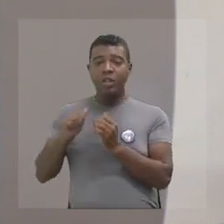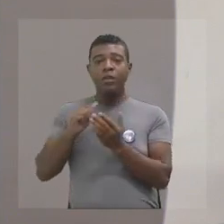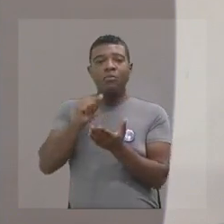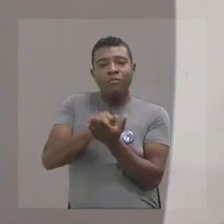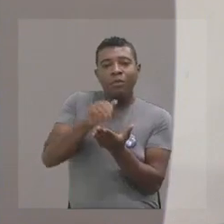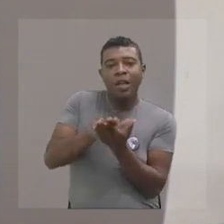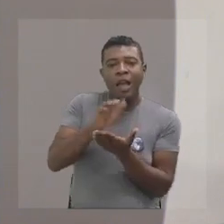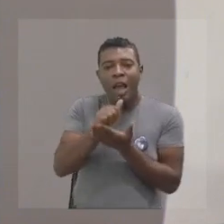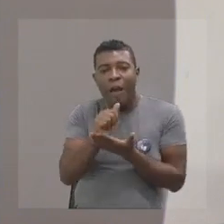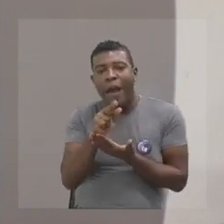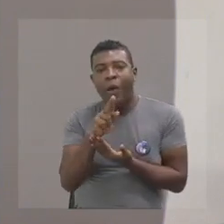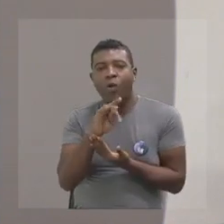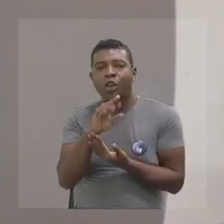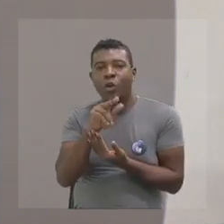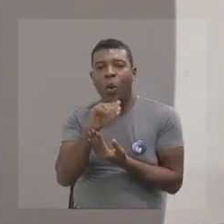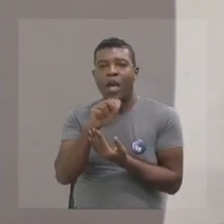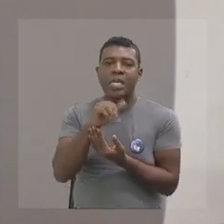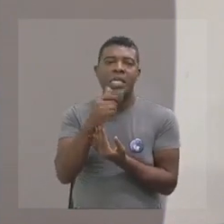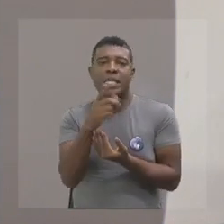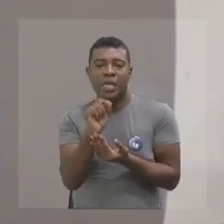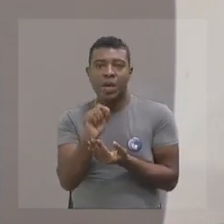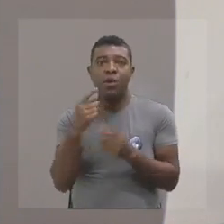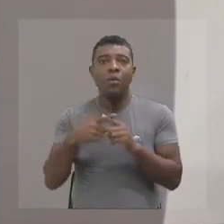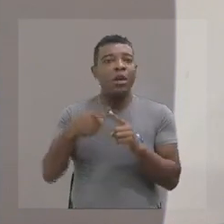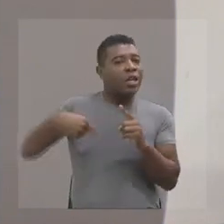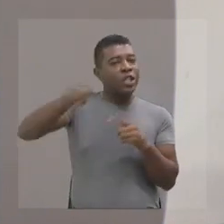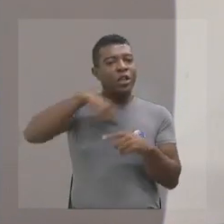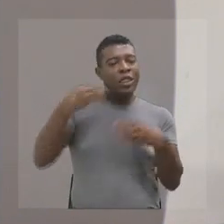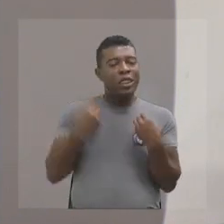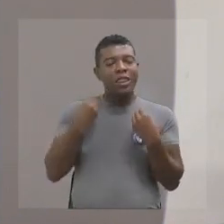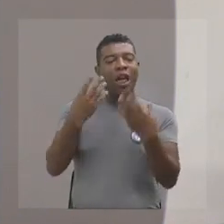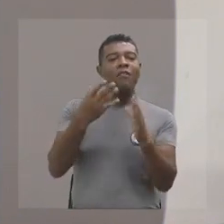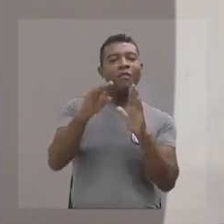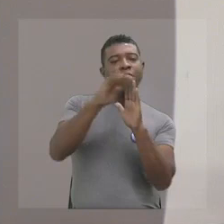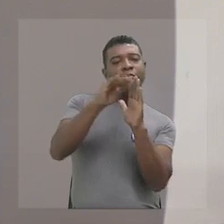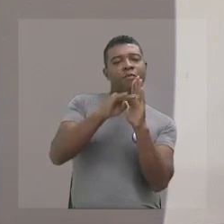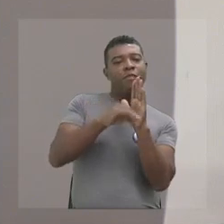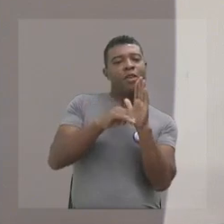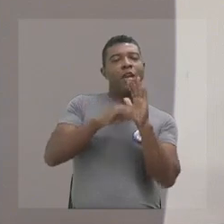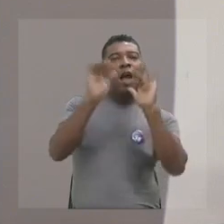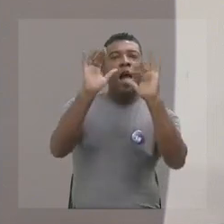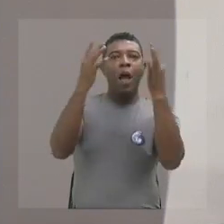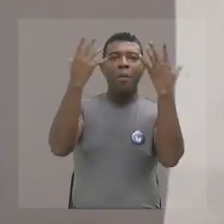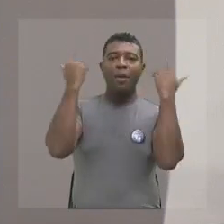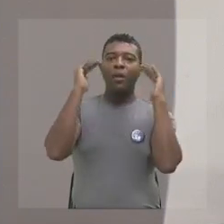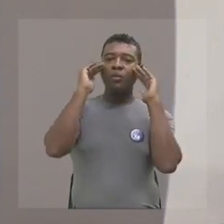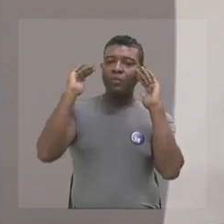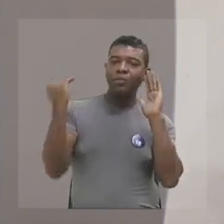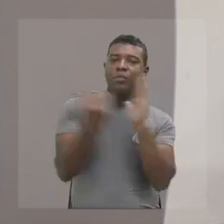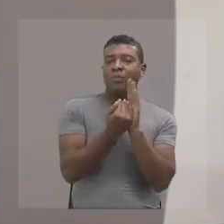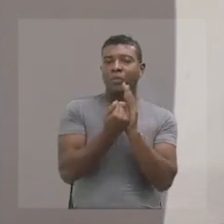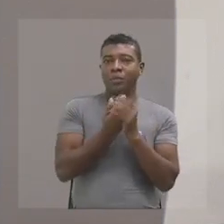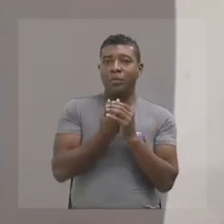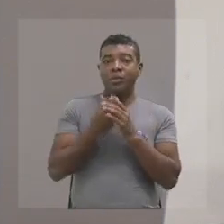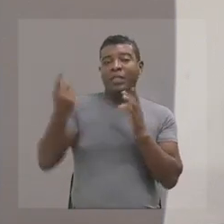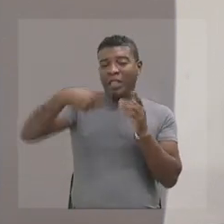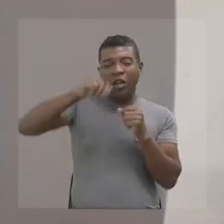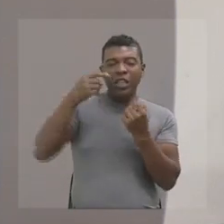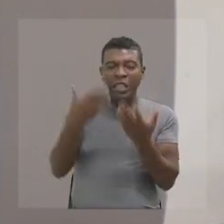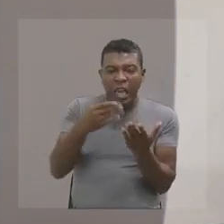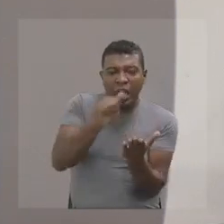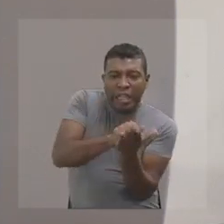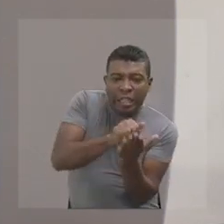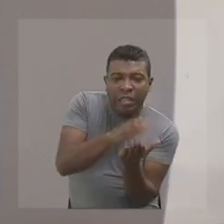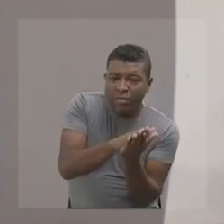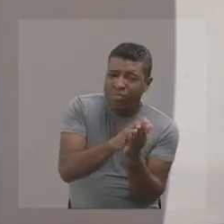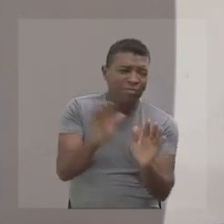porque a gente garantia regularidade ambiental nosso grande objetivo não é o atuar nosso grande objetivo é dar capacidade para que